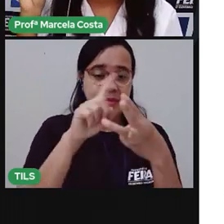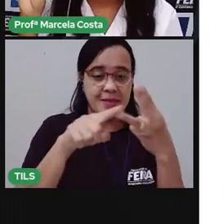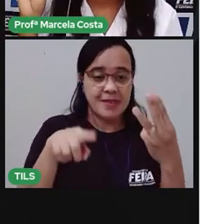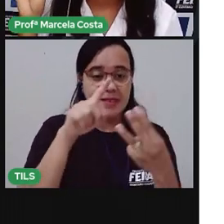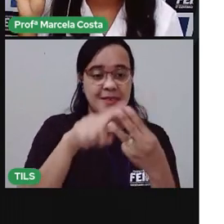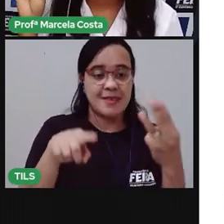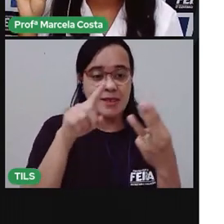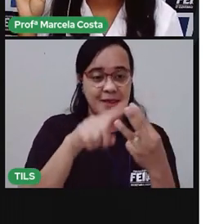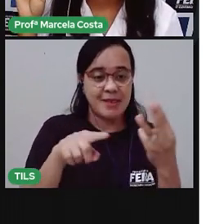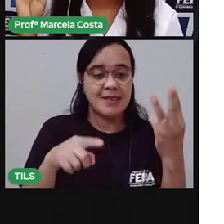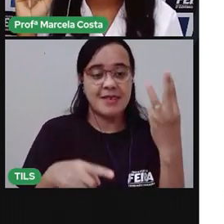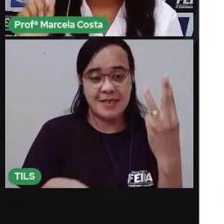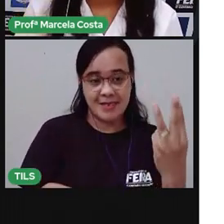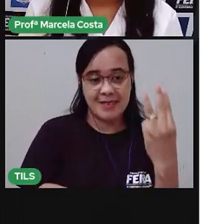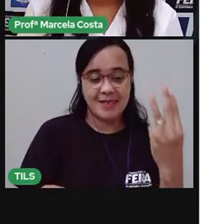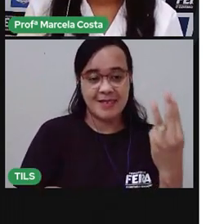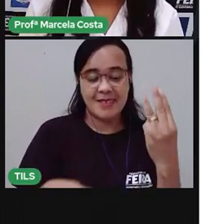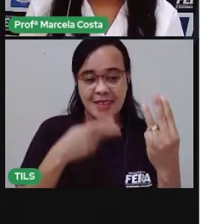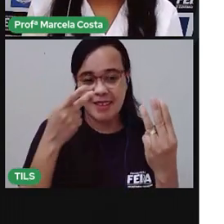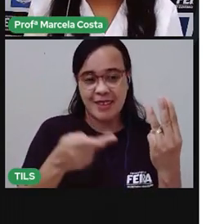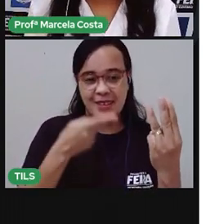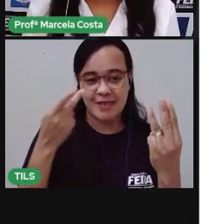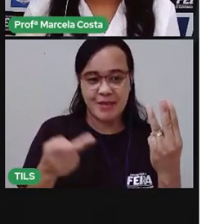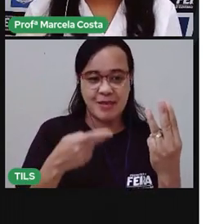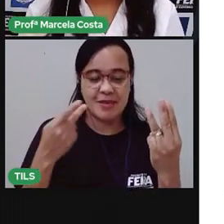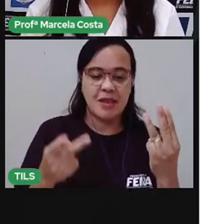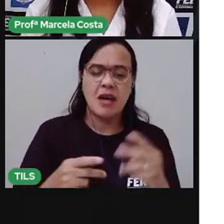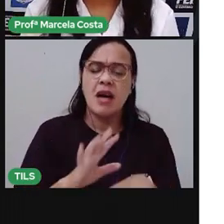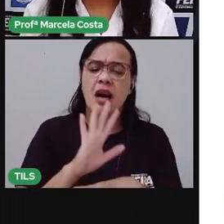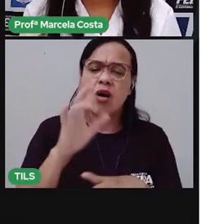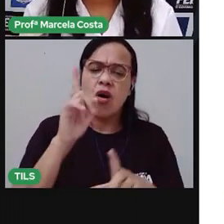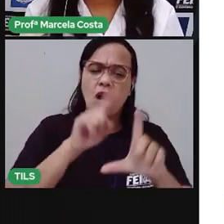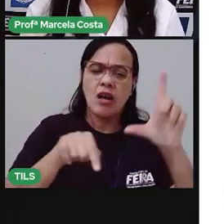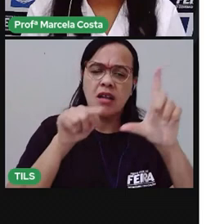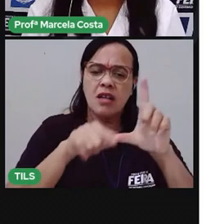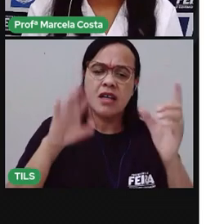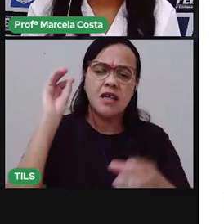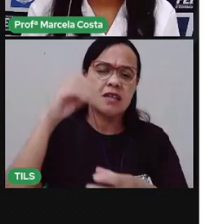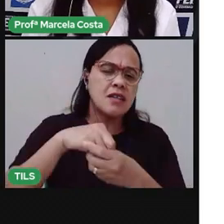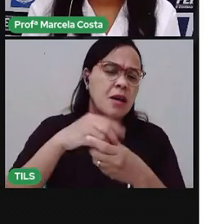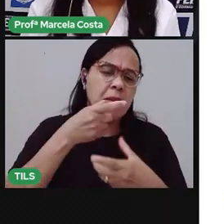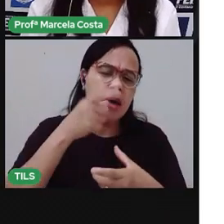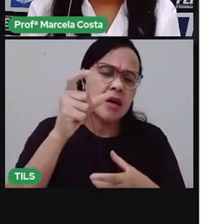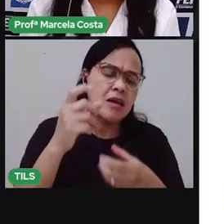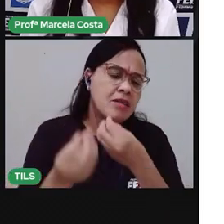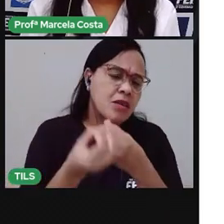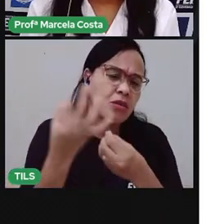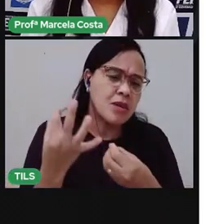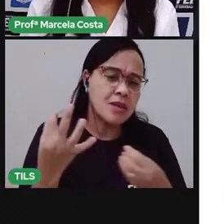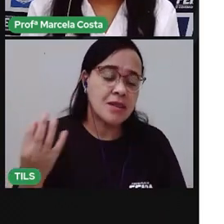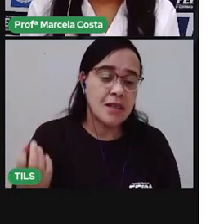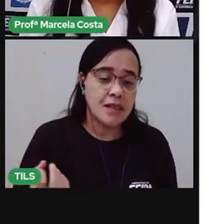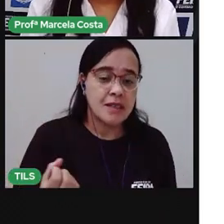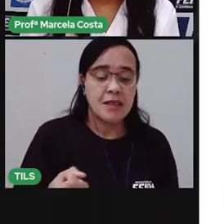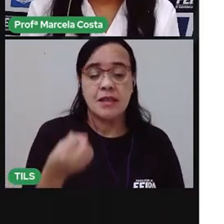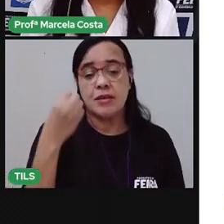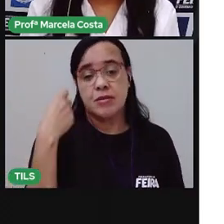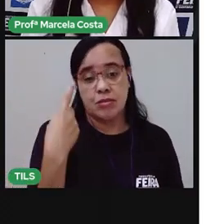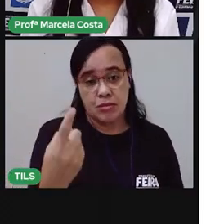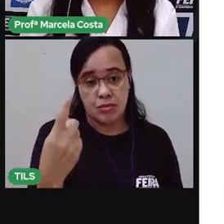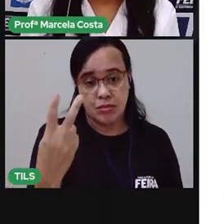três vezes e quantas letras tem a palavra jacaré é uma